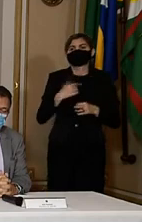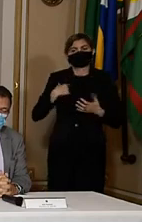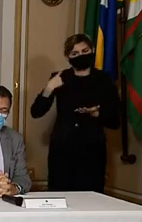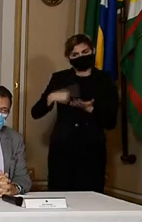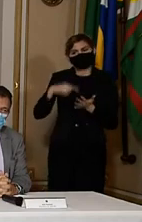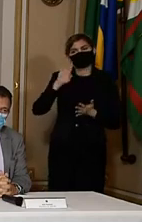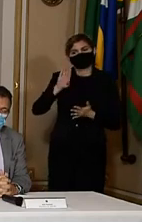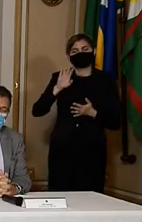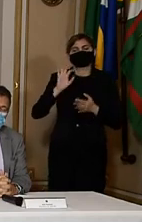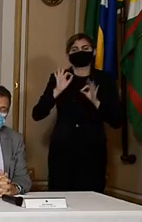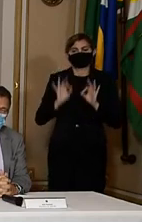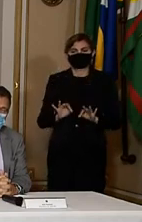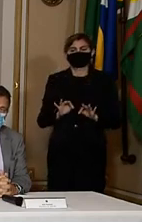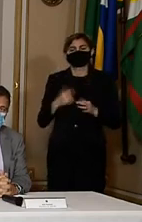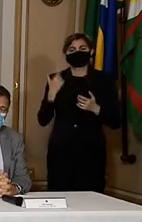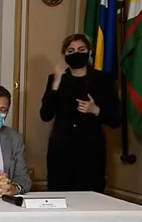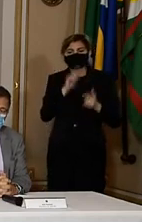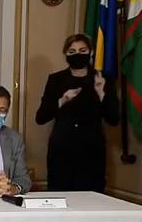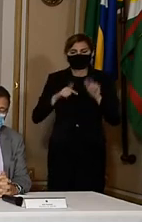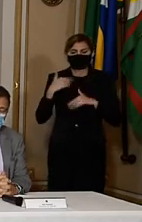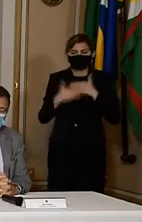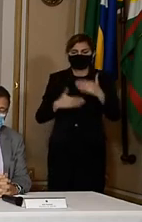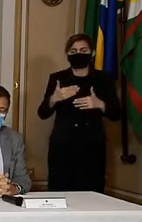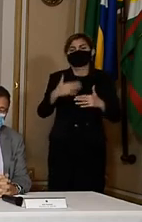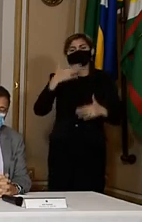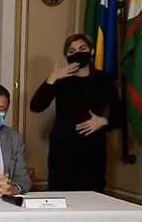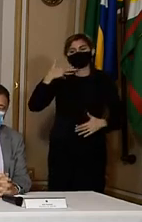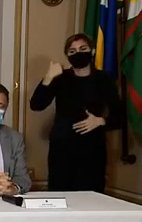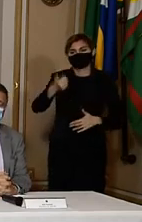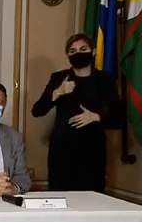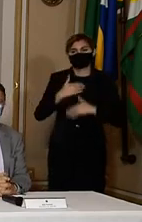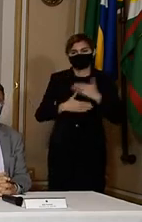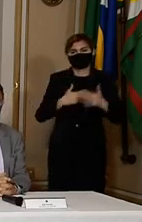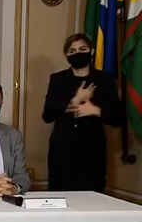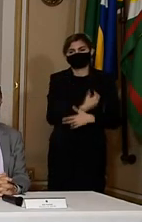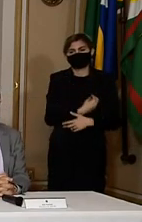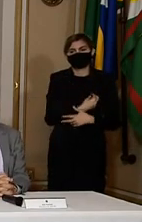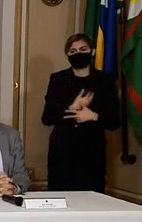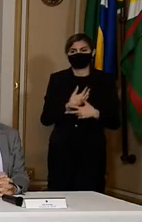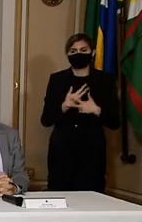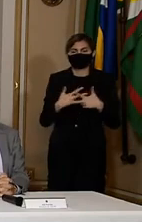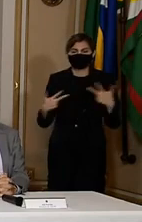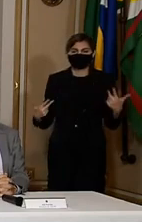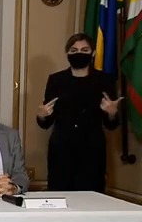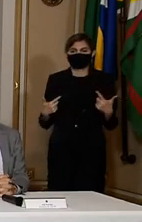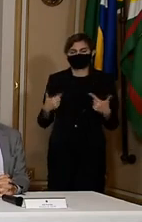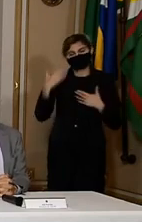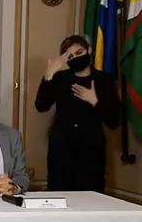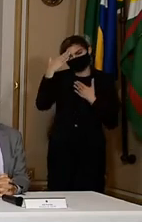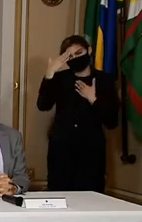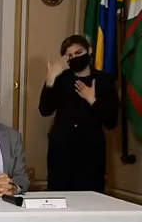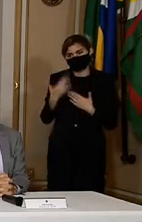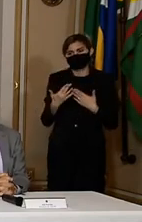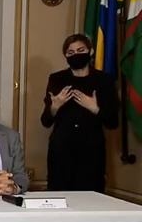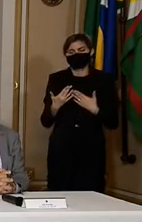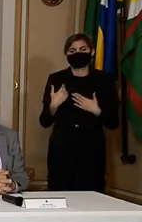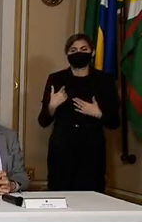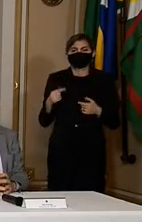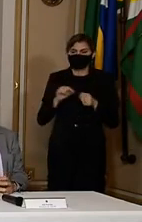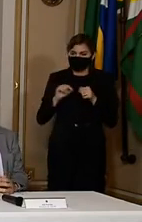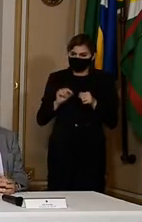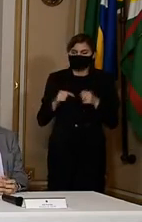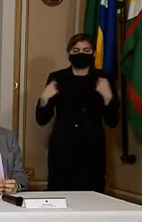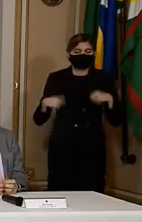é efetivamente da condições cada vez melhores de qualidade de vida para todos vocês então muito obrigado vamos